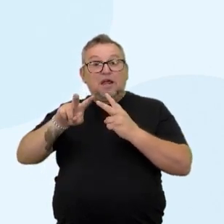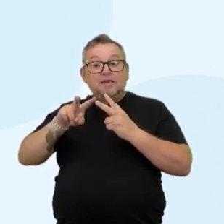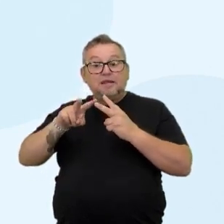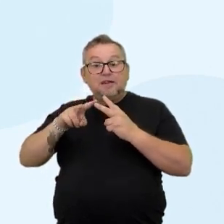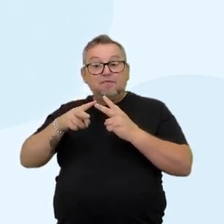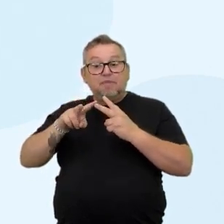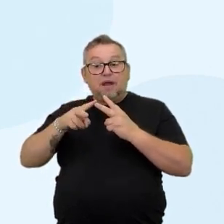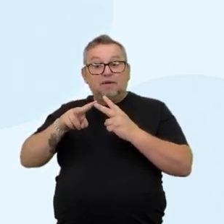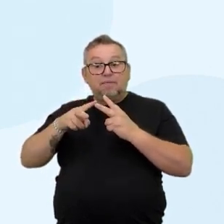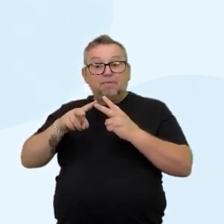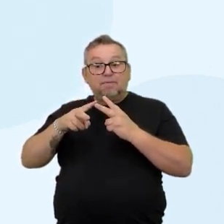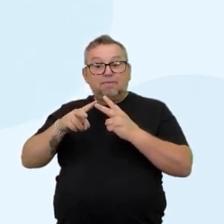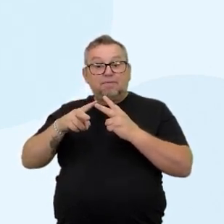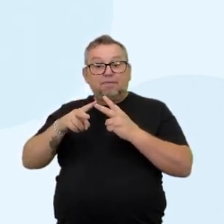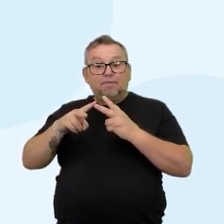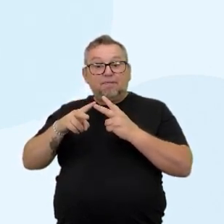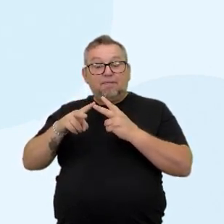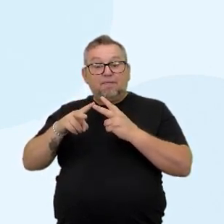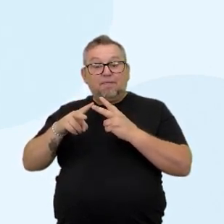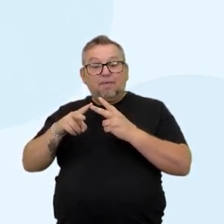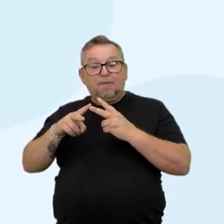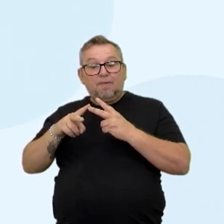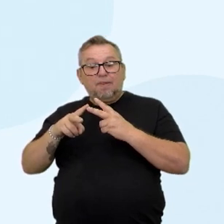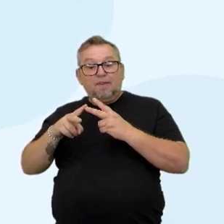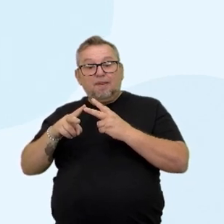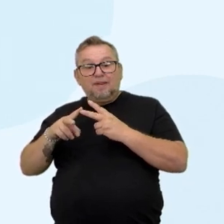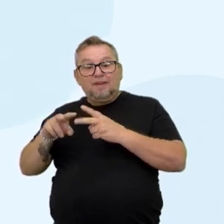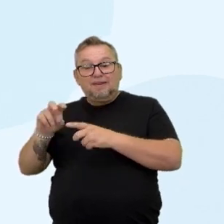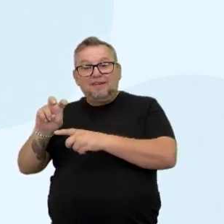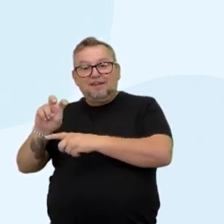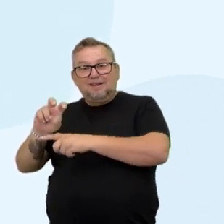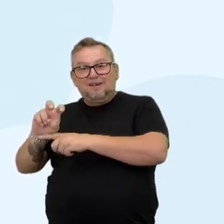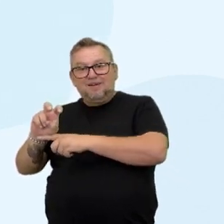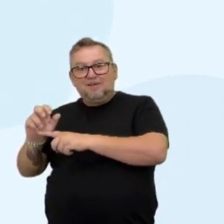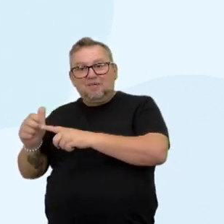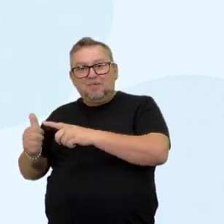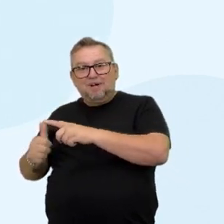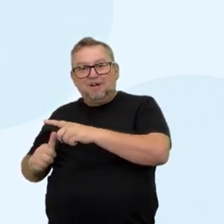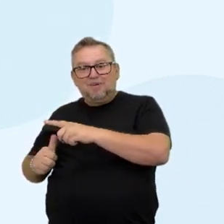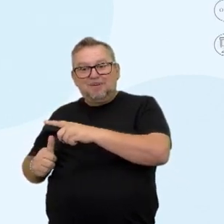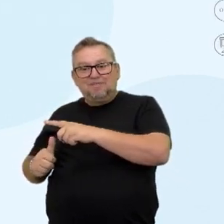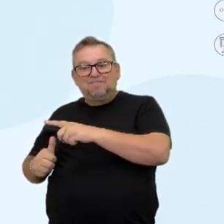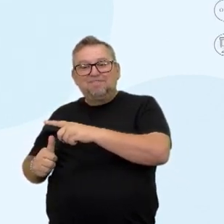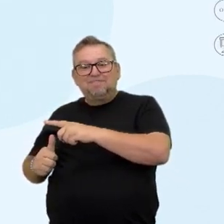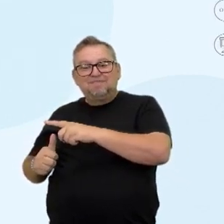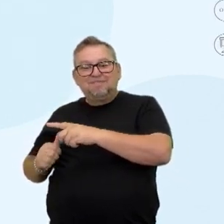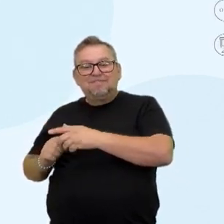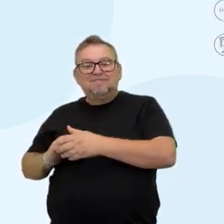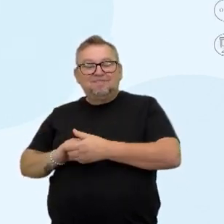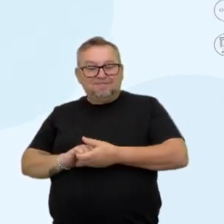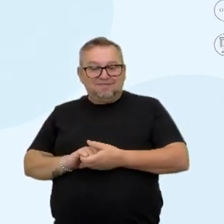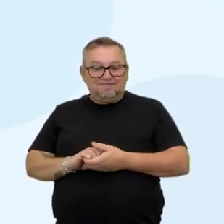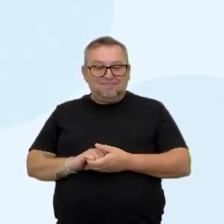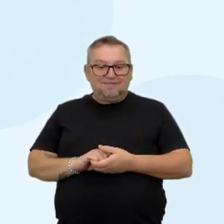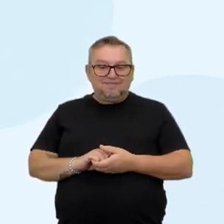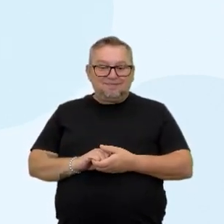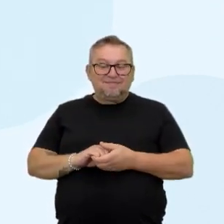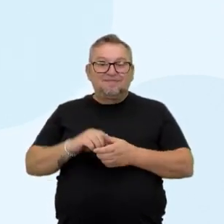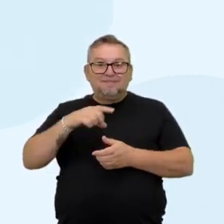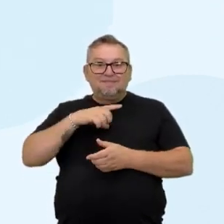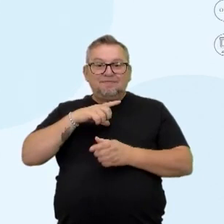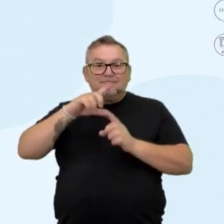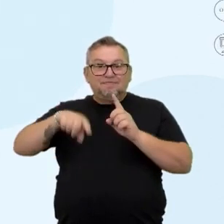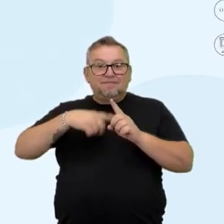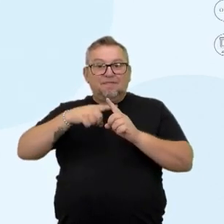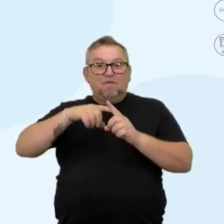ímpares, eu tenho quantos? Eu tenho 5, né? Então, eu tenho 5 chances em 11. Então, eu